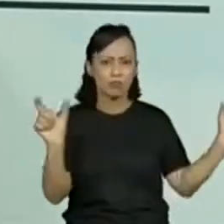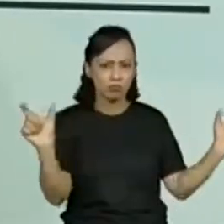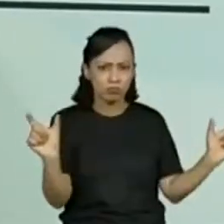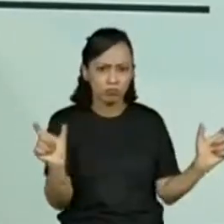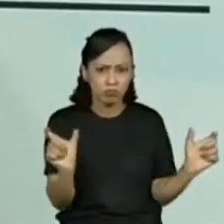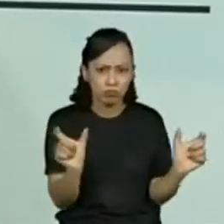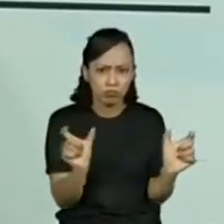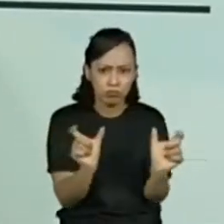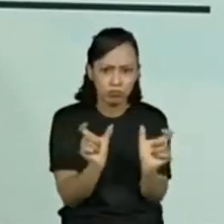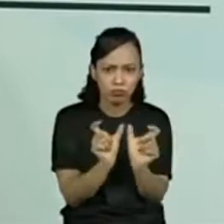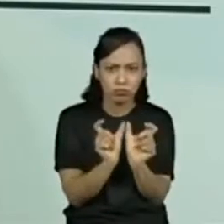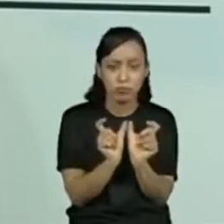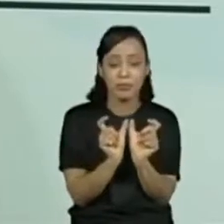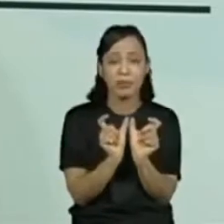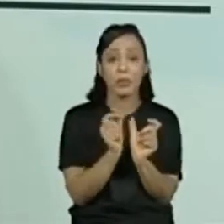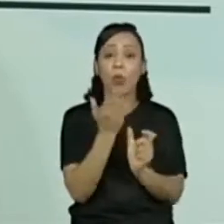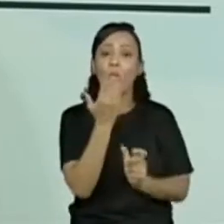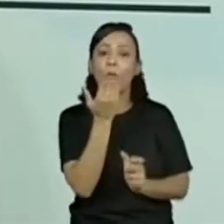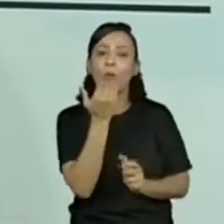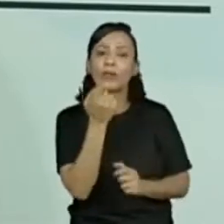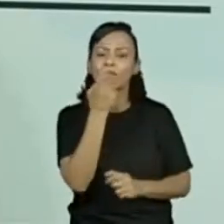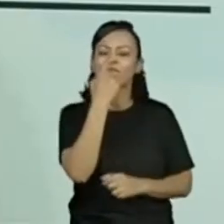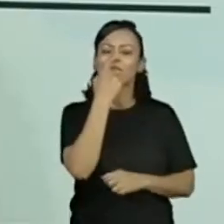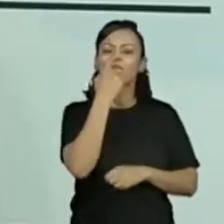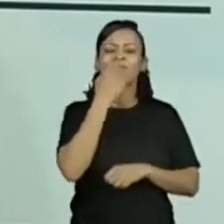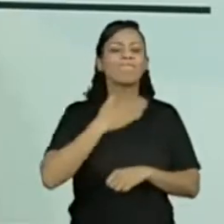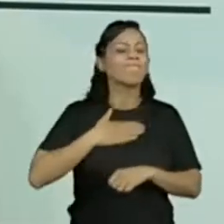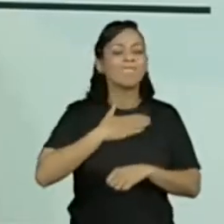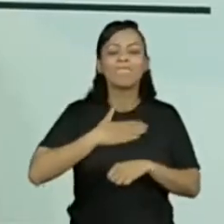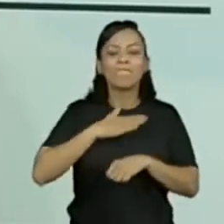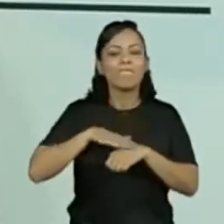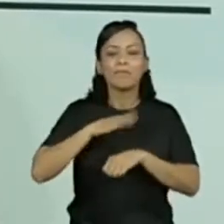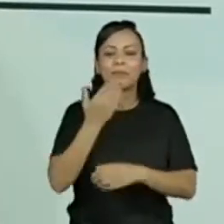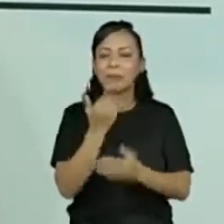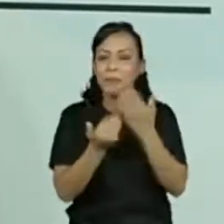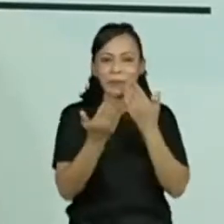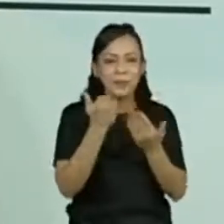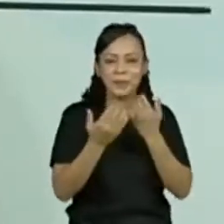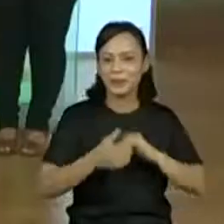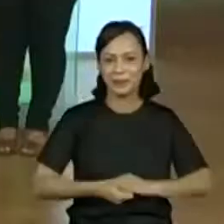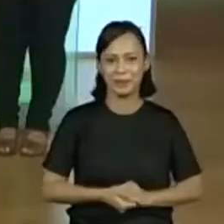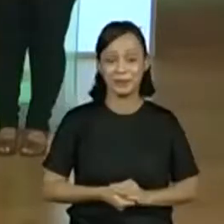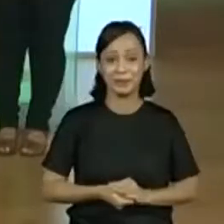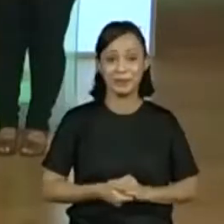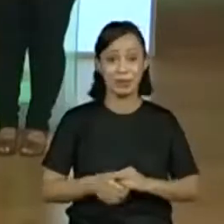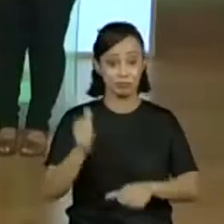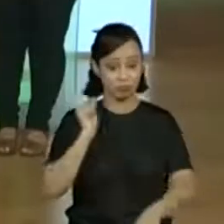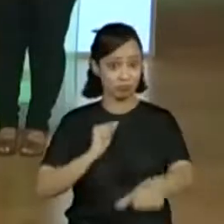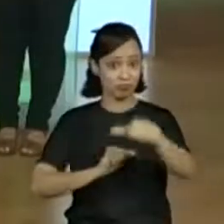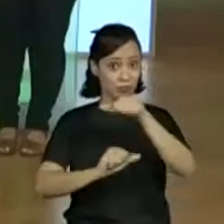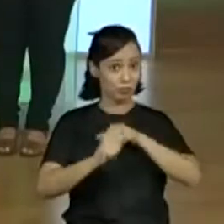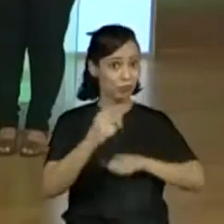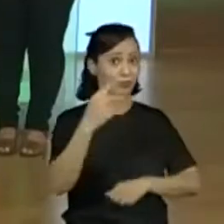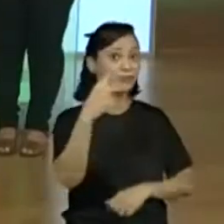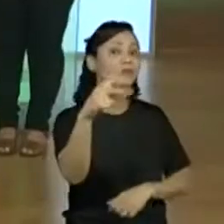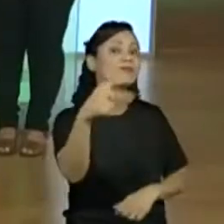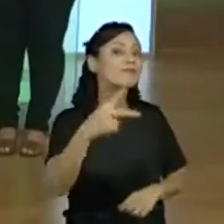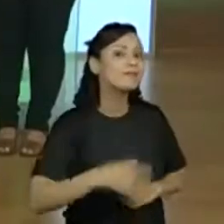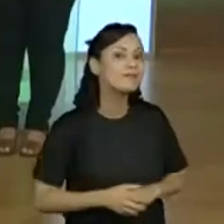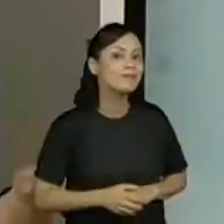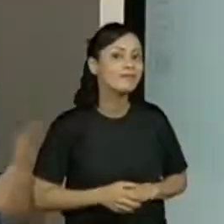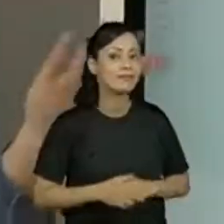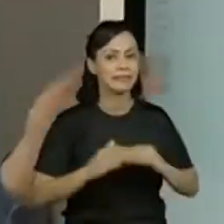de forma adequada é né nisso virada paulista agora é a sua vez de escrever